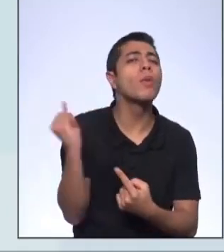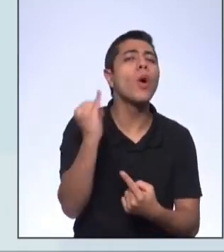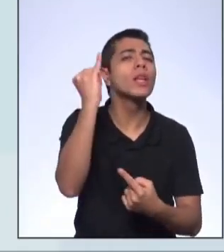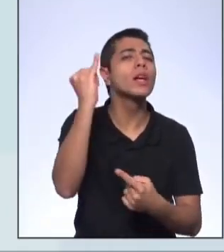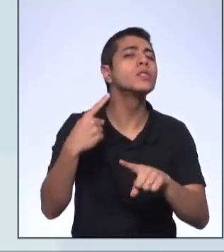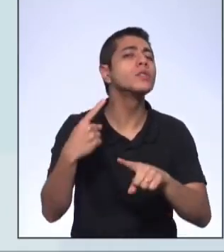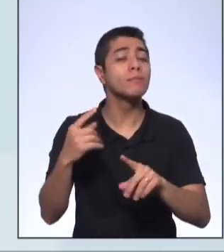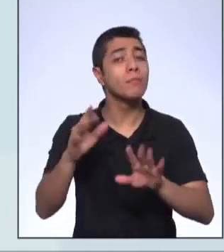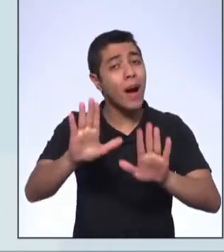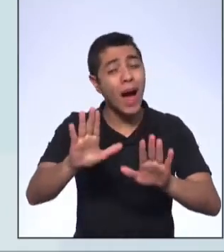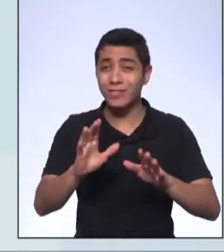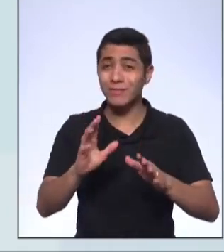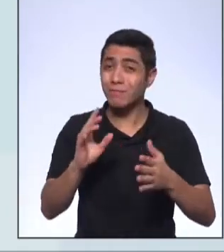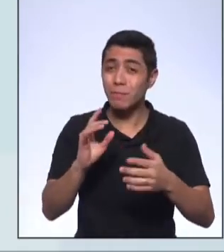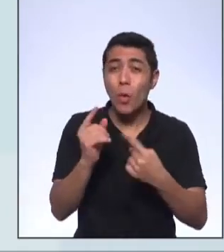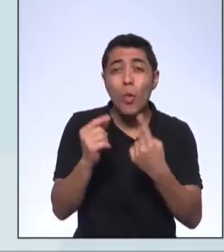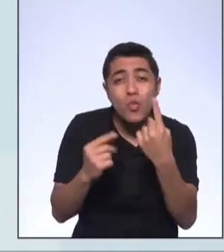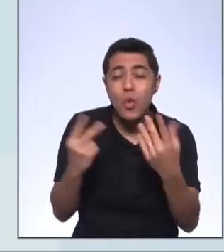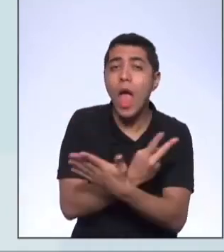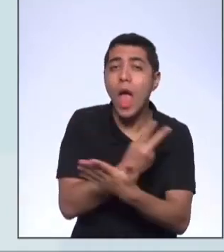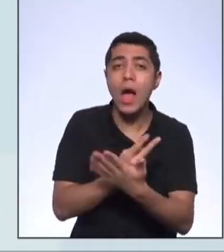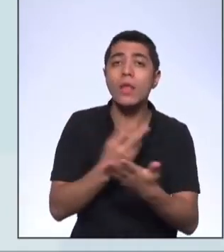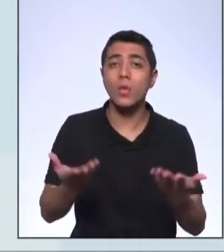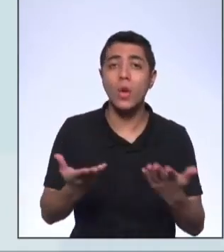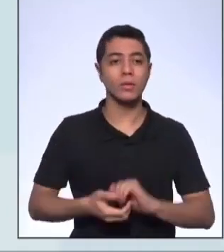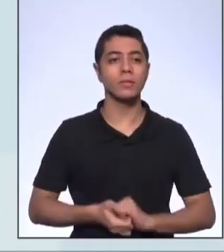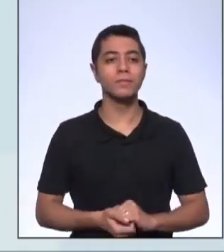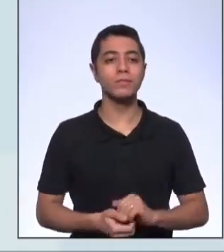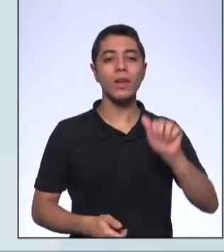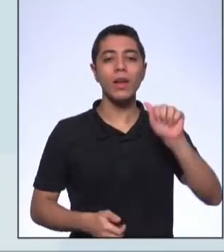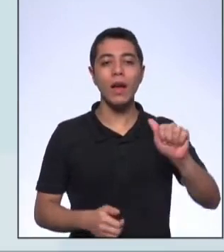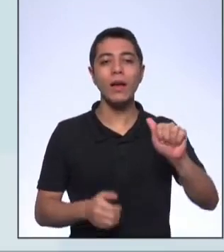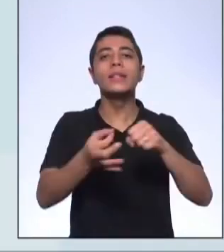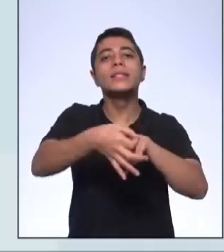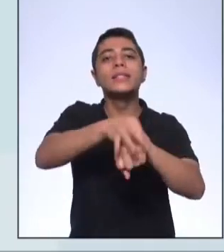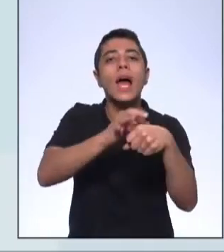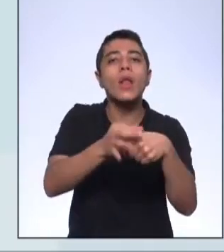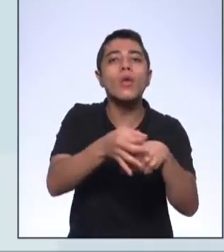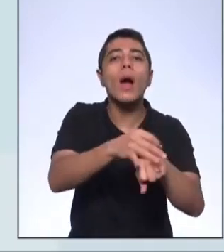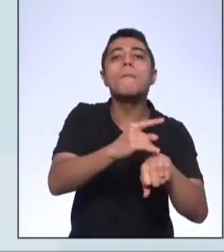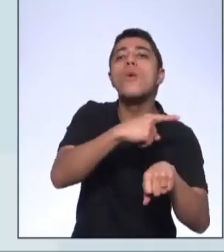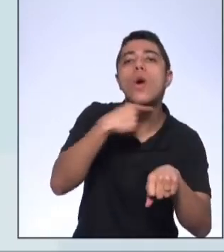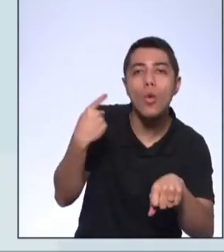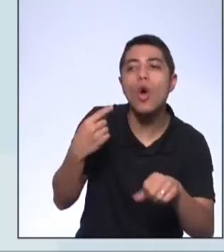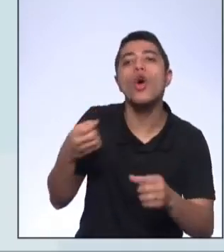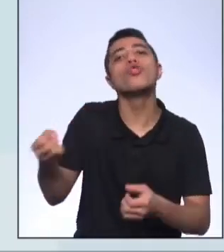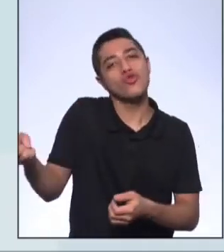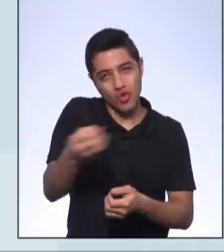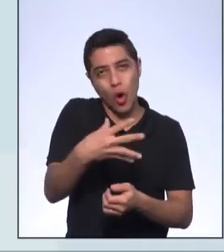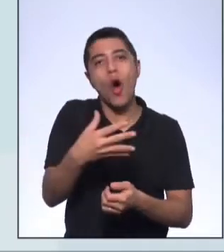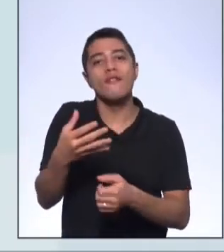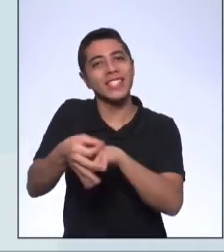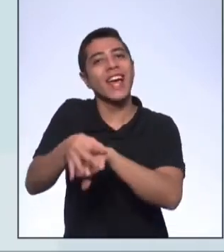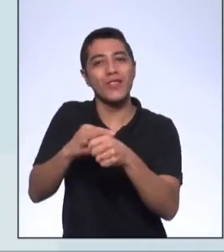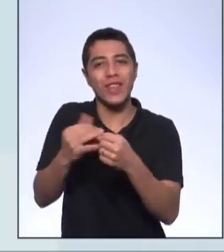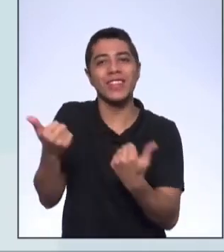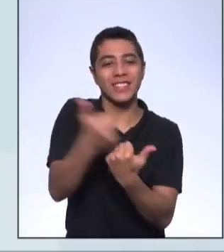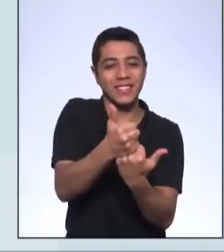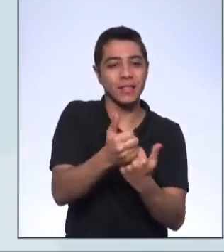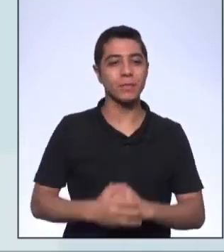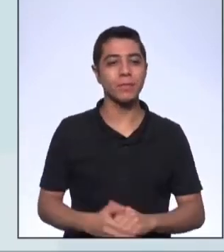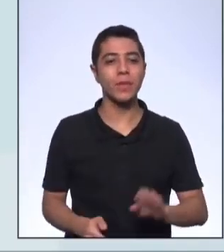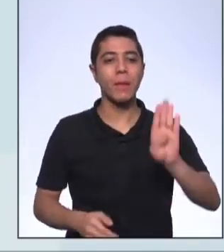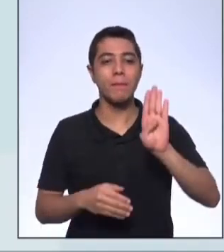células mortas por outras novas, regenera as partes lesadas do organismo. As células filhas são